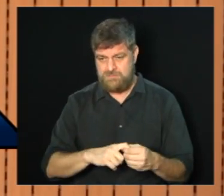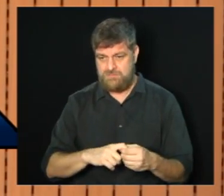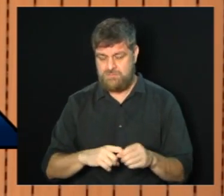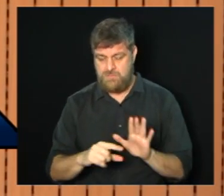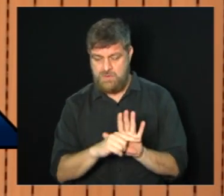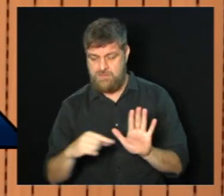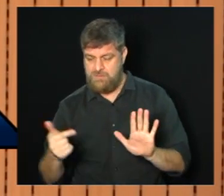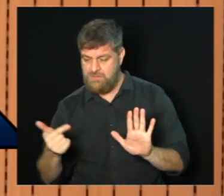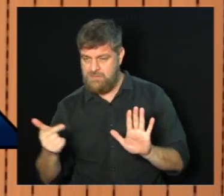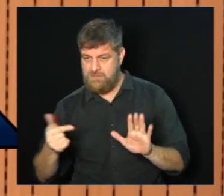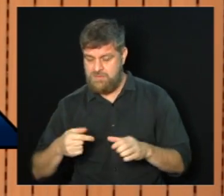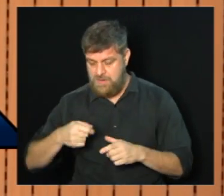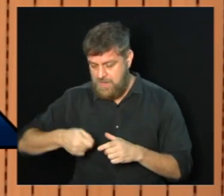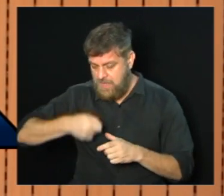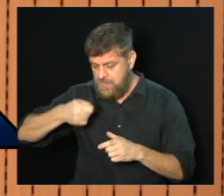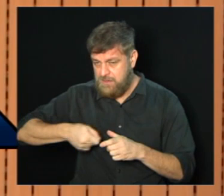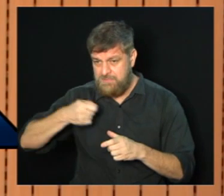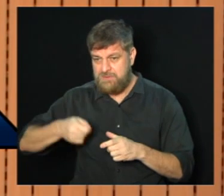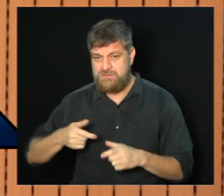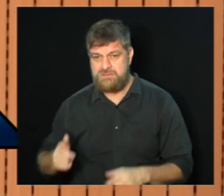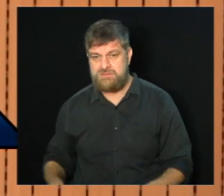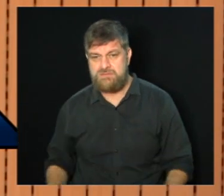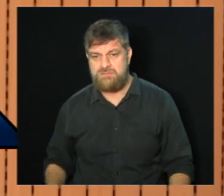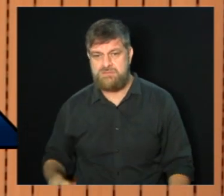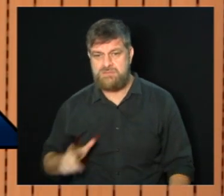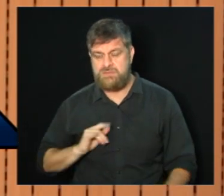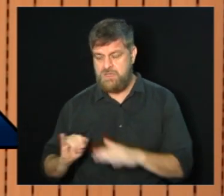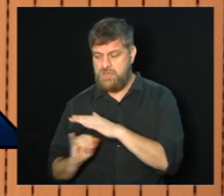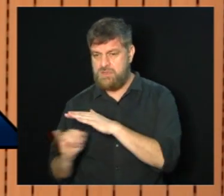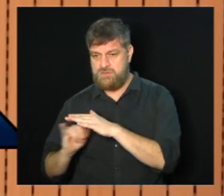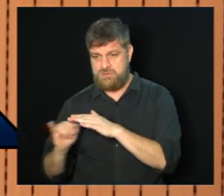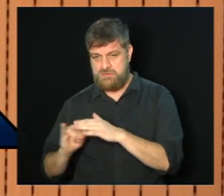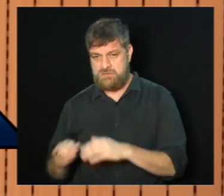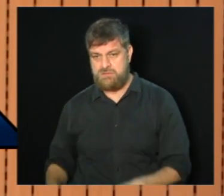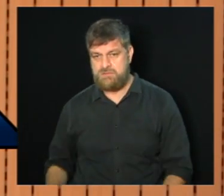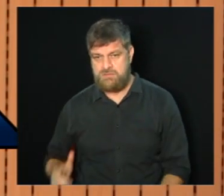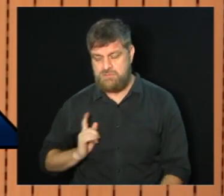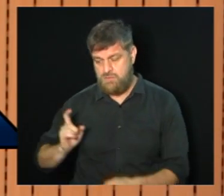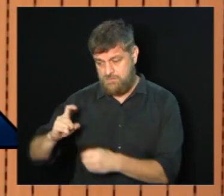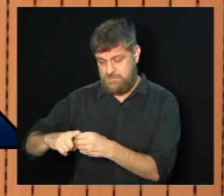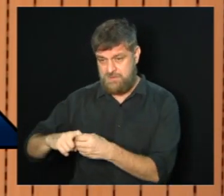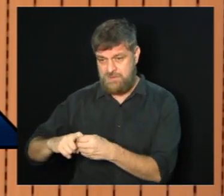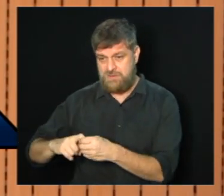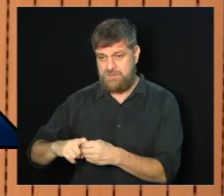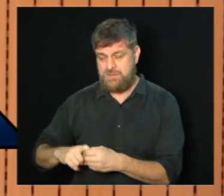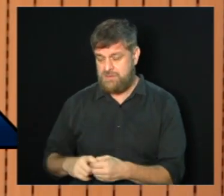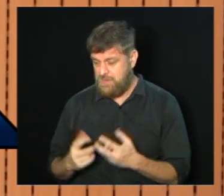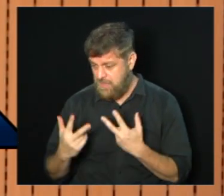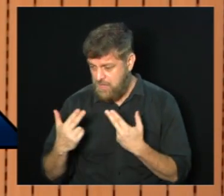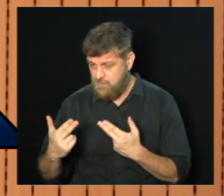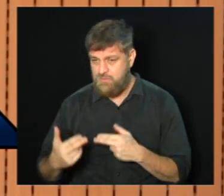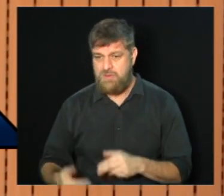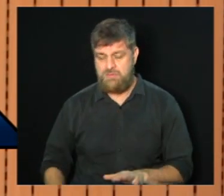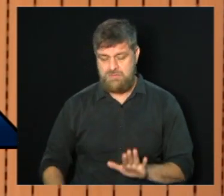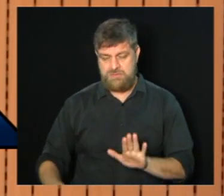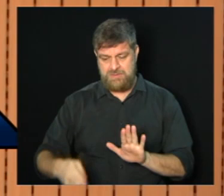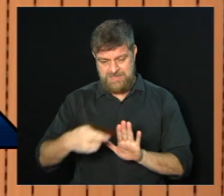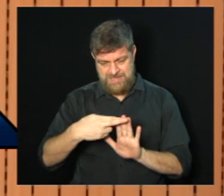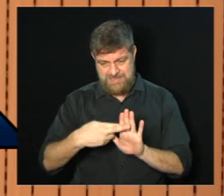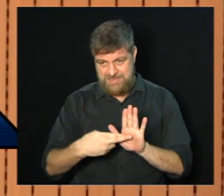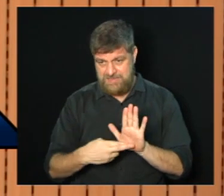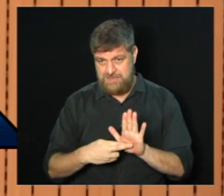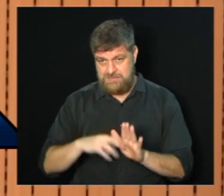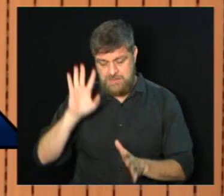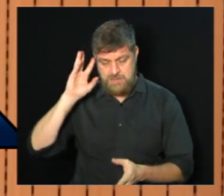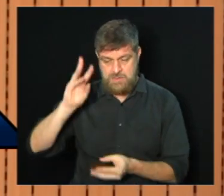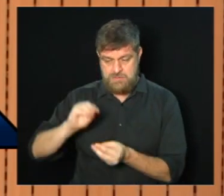2º, alimentação escolar oferecida pela instituição de ensino conveniada, ela deverá obedecer às diretrizes da Resolução